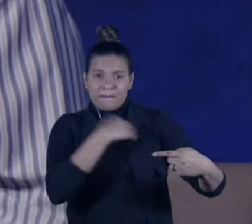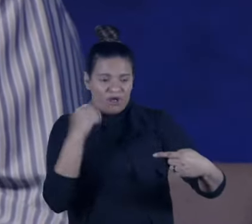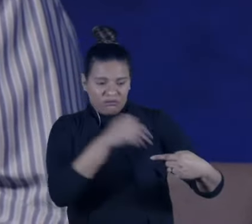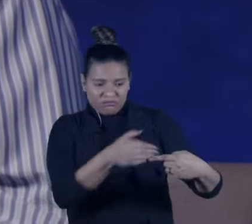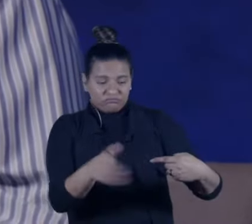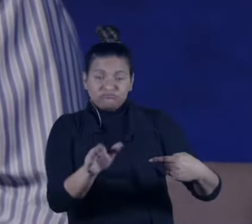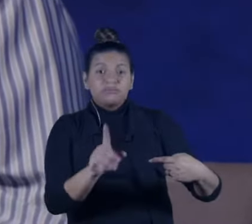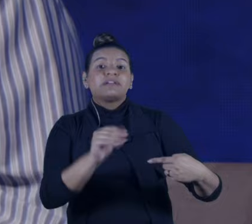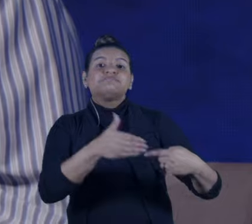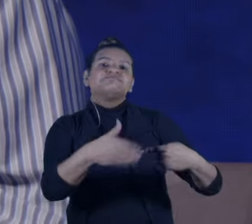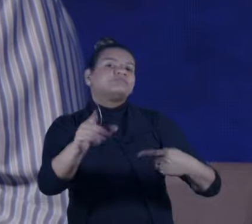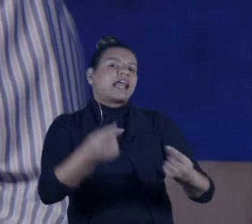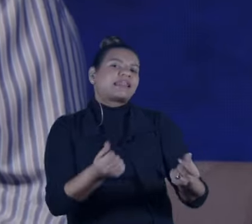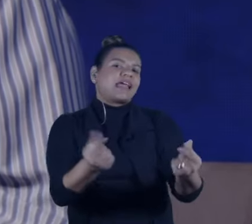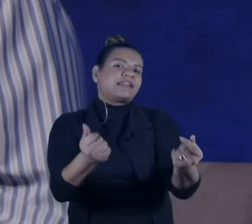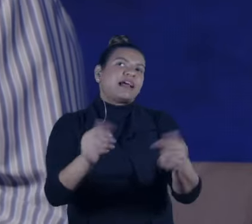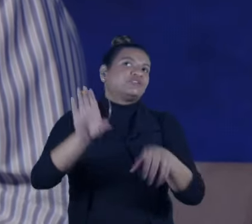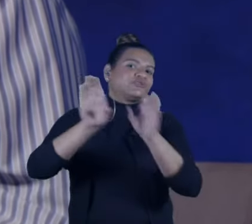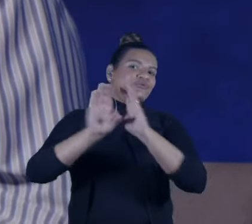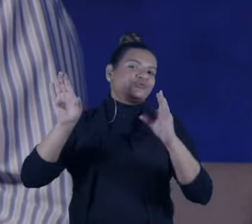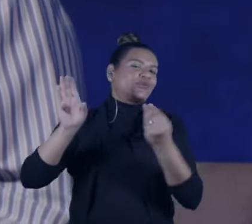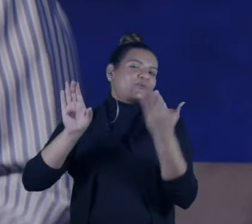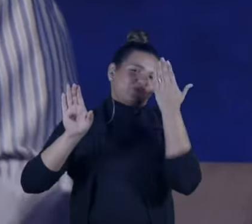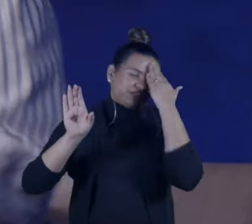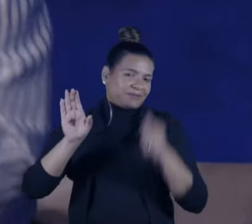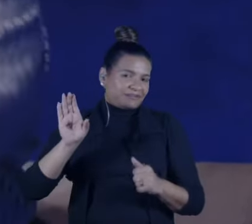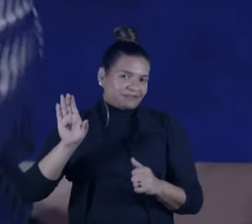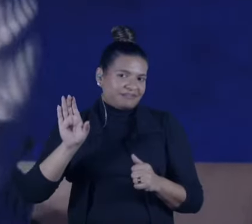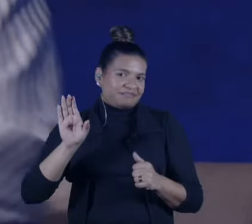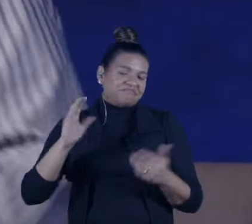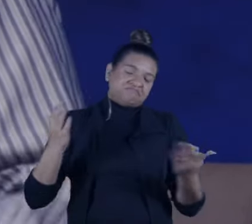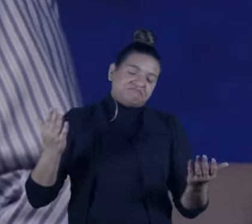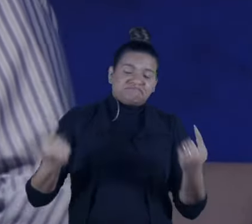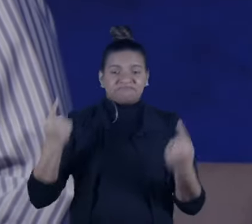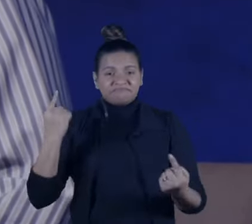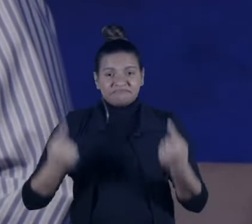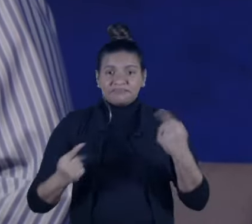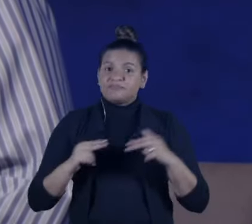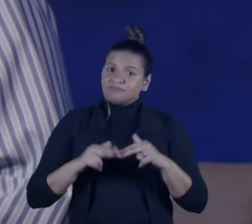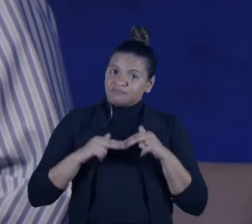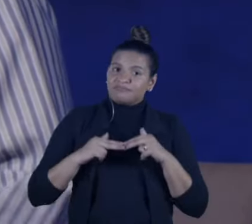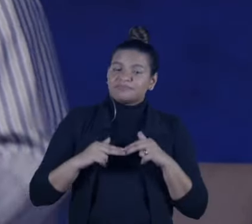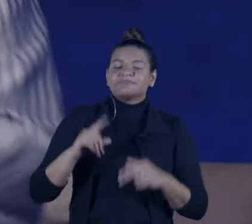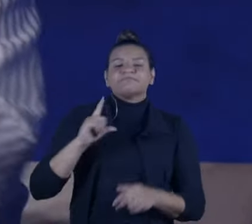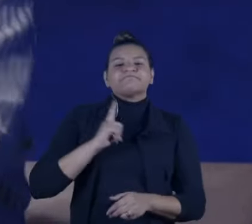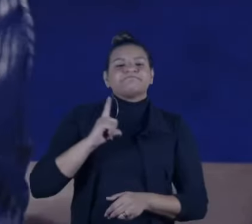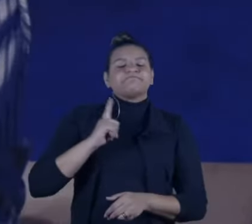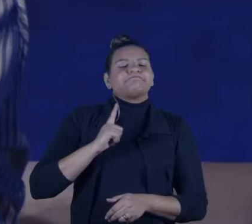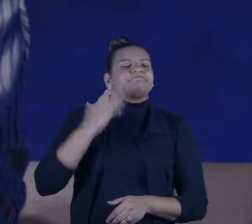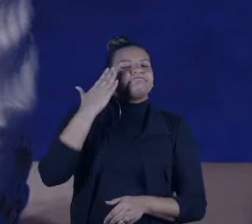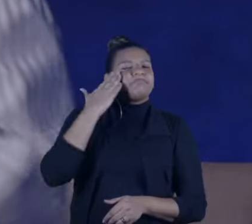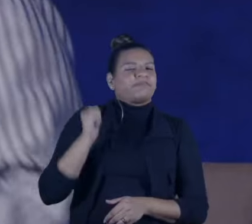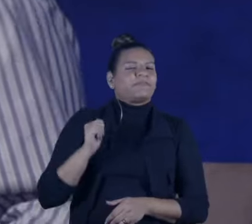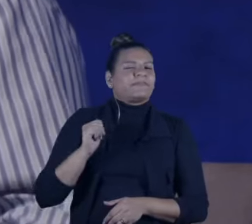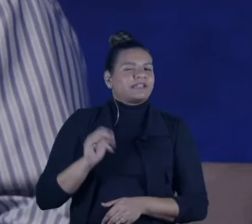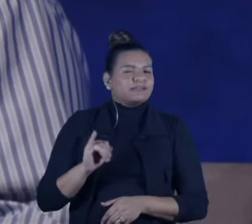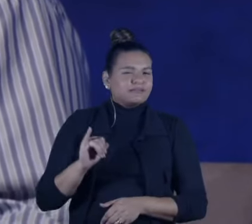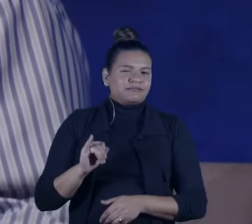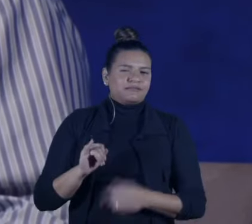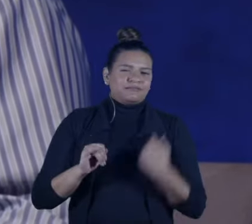coisa: ir contra a palavra de Deus, ou contra a igreja de